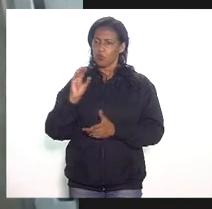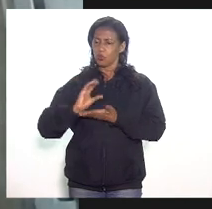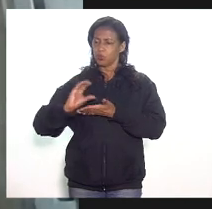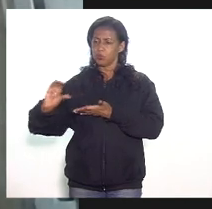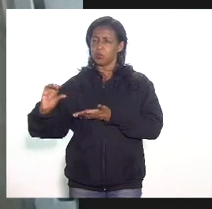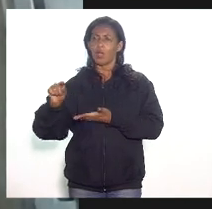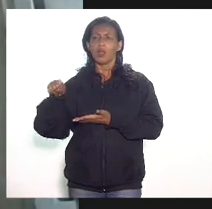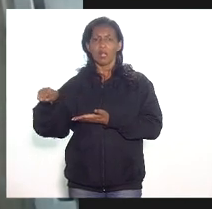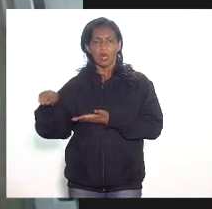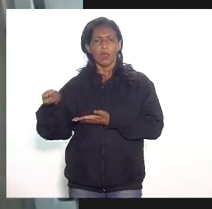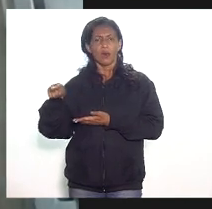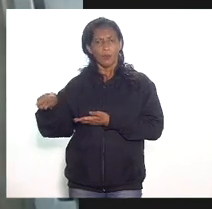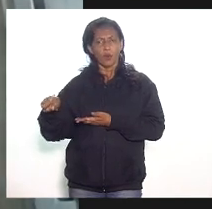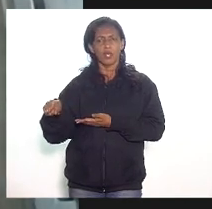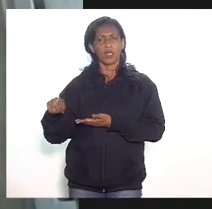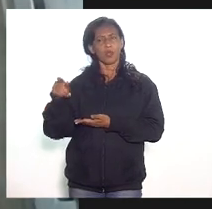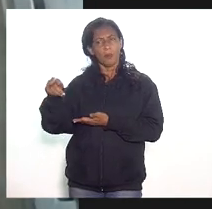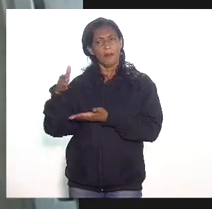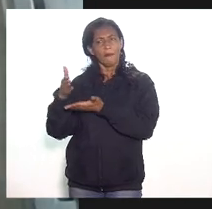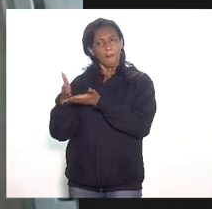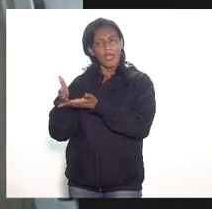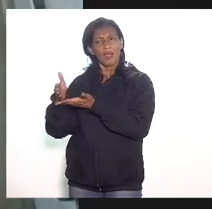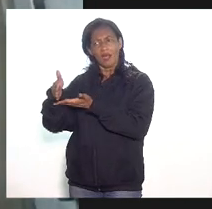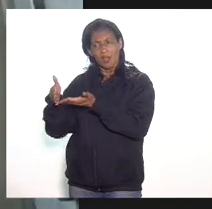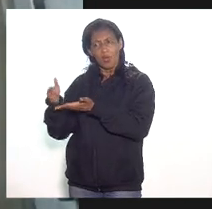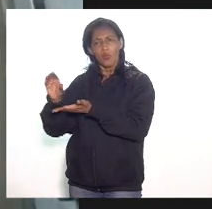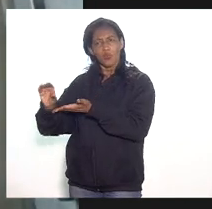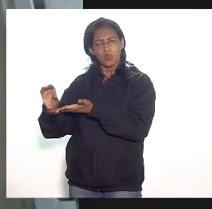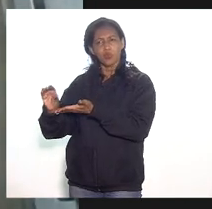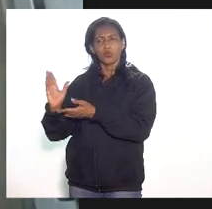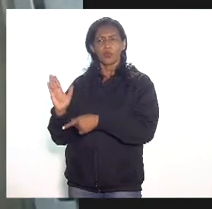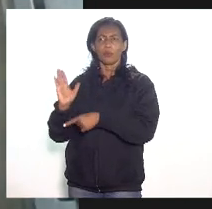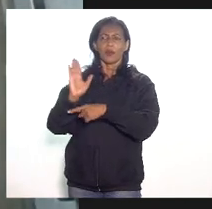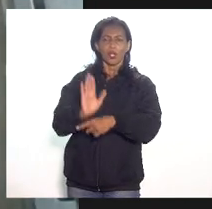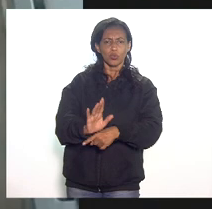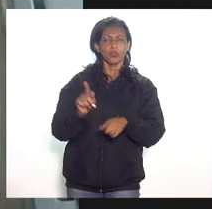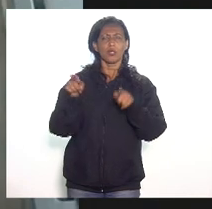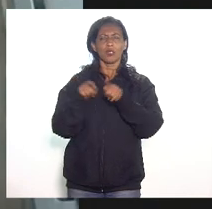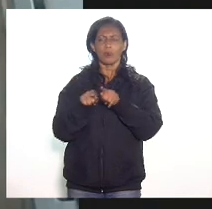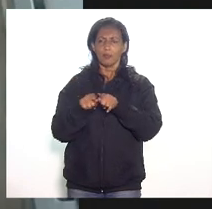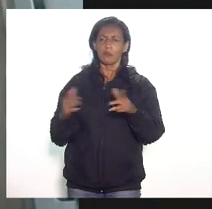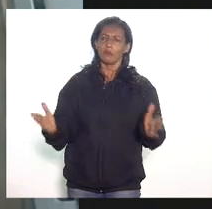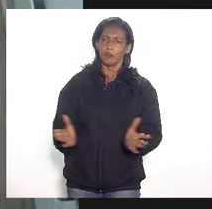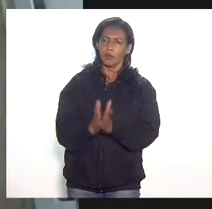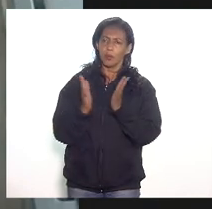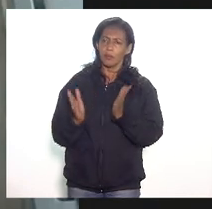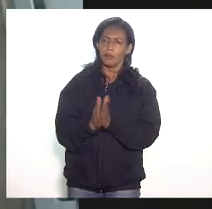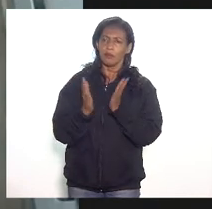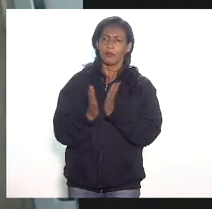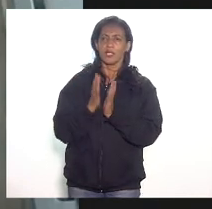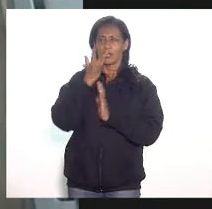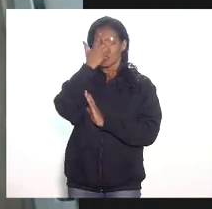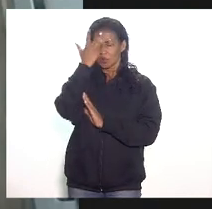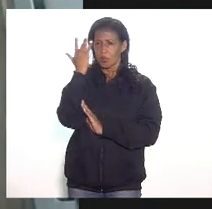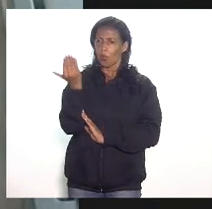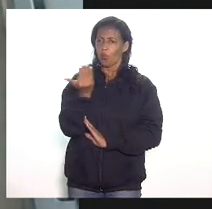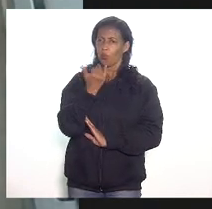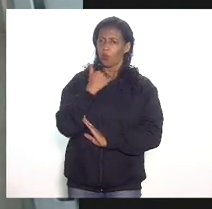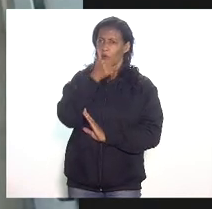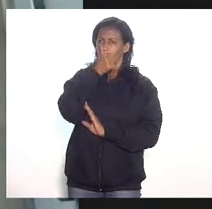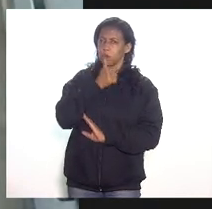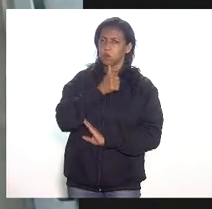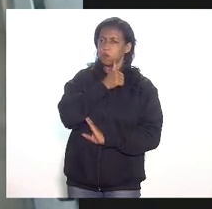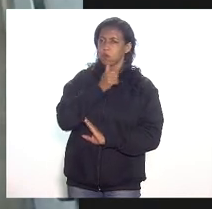por que também eles não colocam uma parcela desse fundo para ajudar também no combate à pobreza das pessoas que estão passando necessidade? Já que